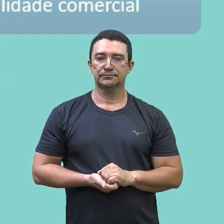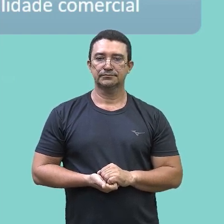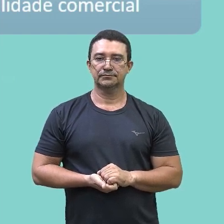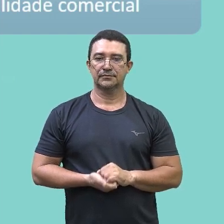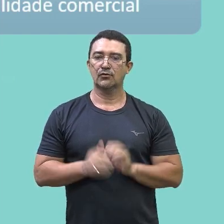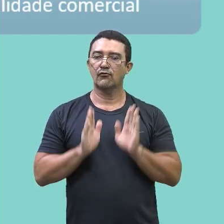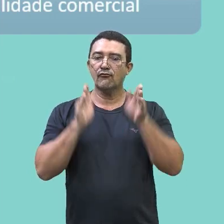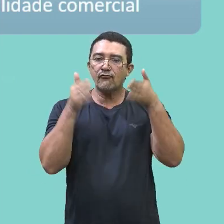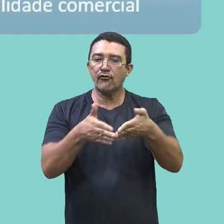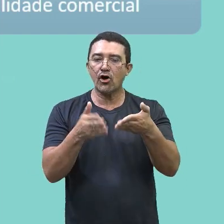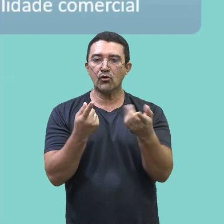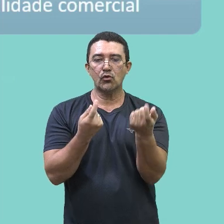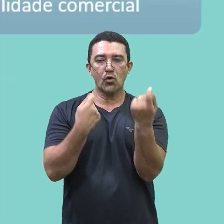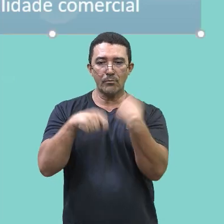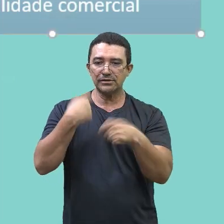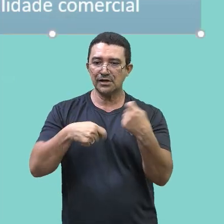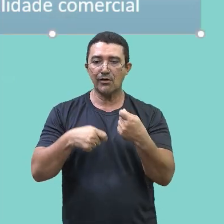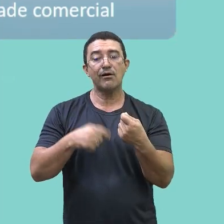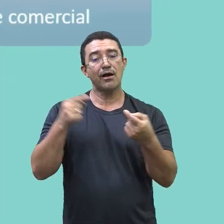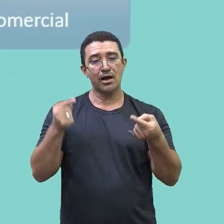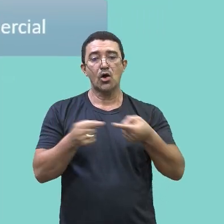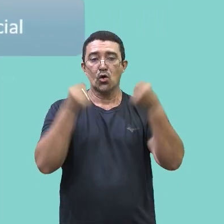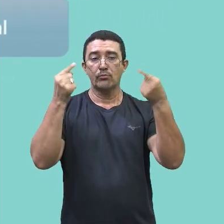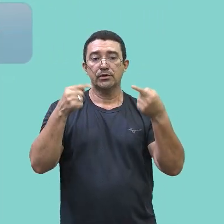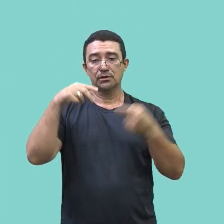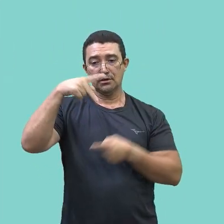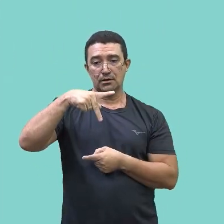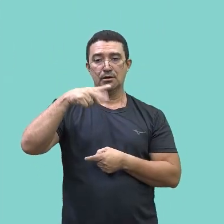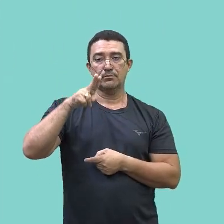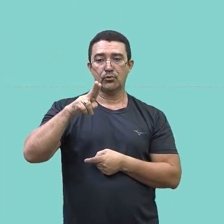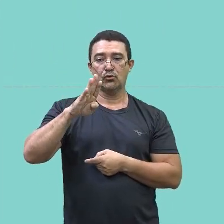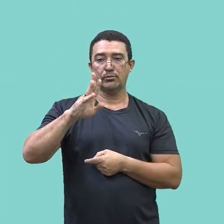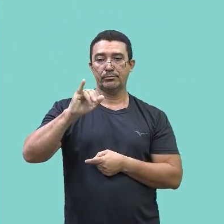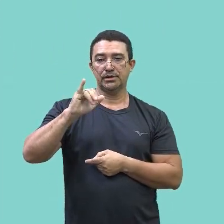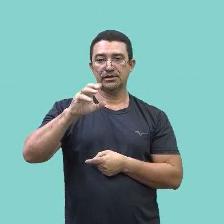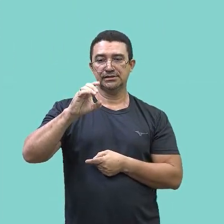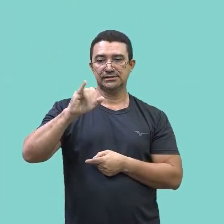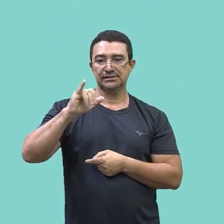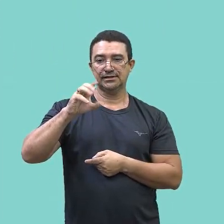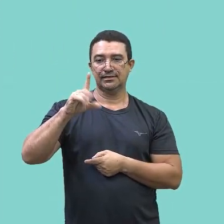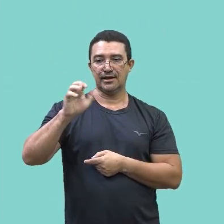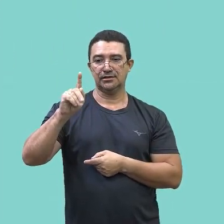propaganda. E finalidade comercial só pode ser o quê? Publicidade.